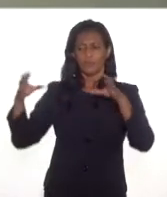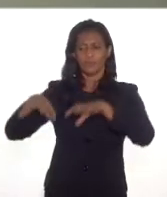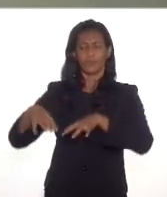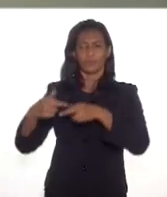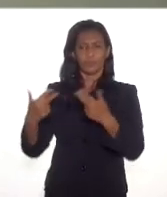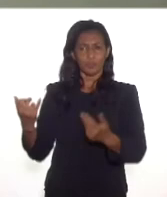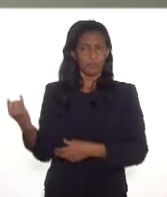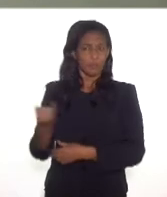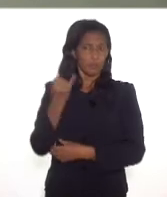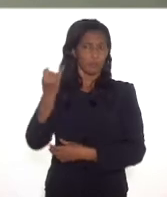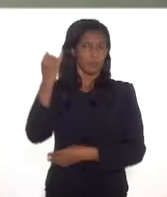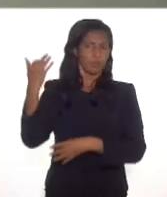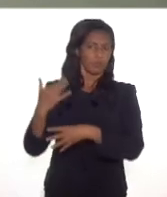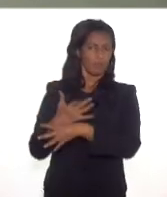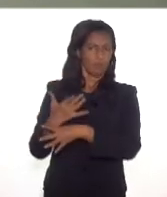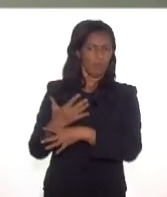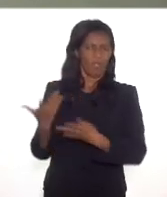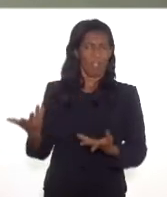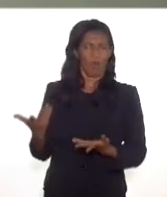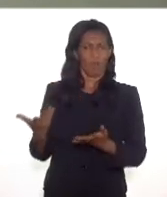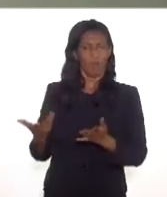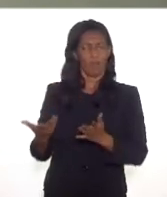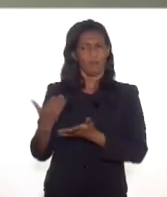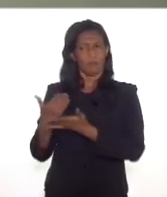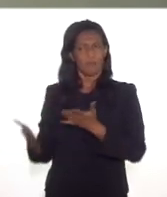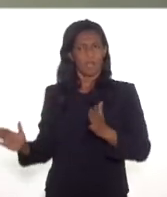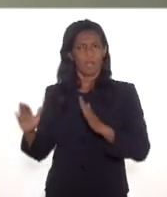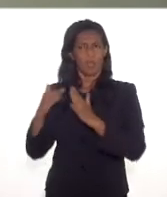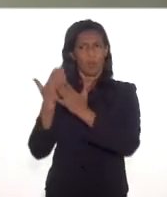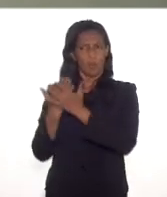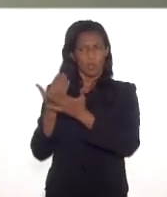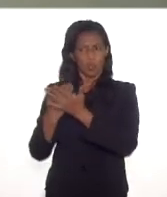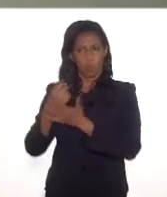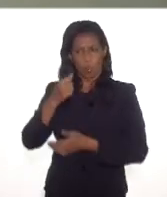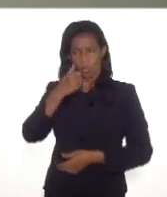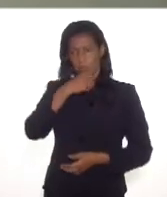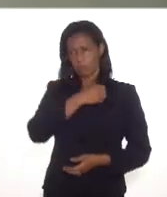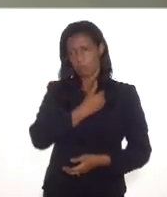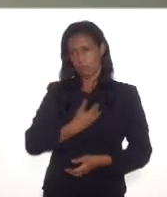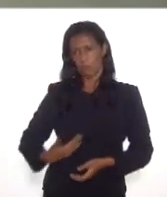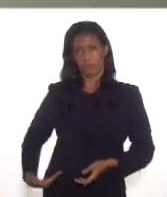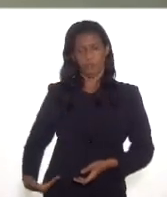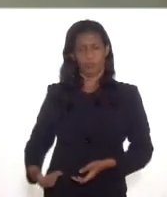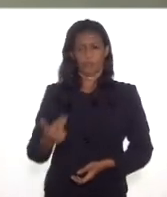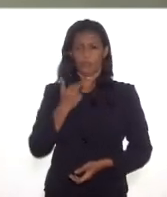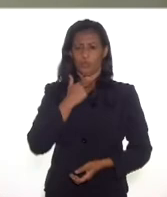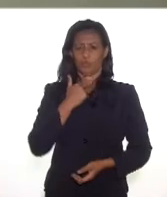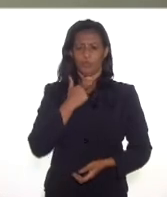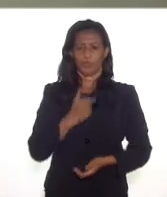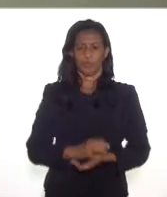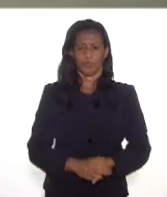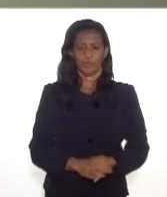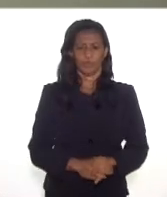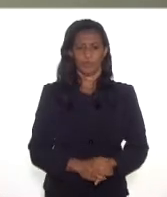Dessa vez, uma escola pública. Não passarão, senhora presidente.